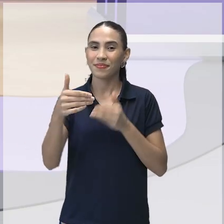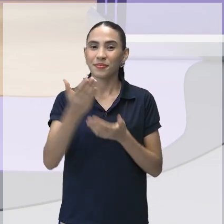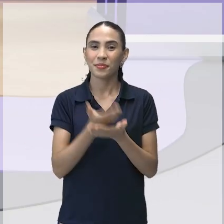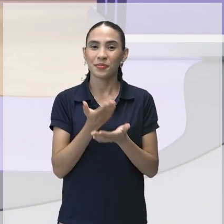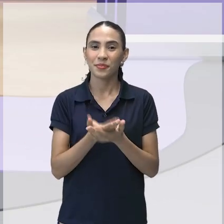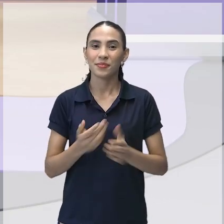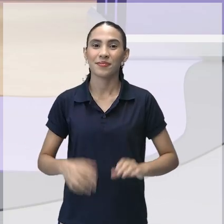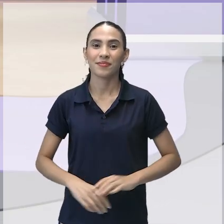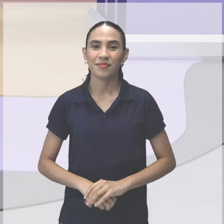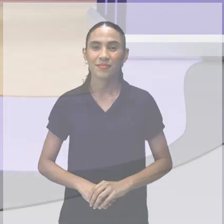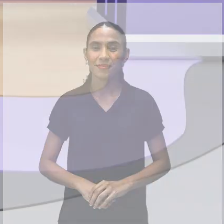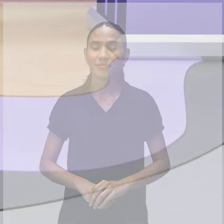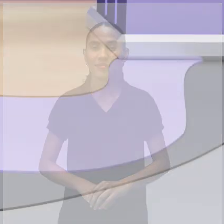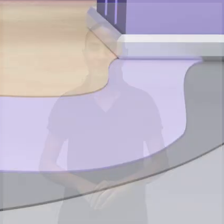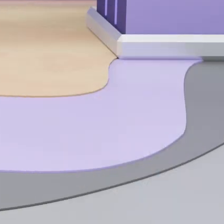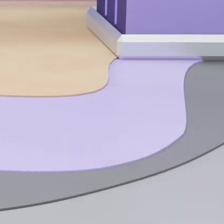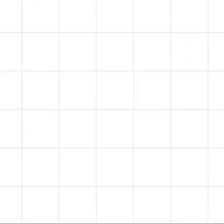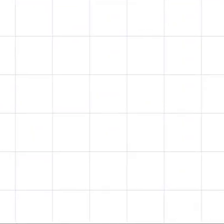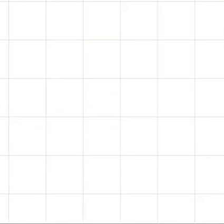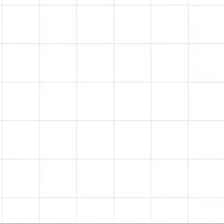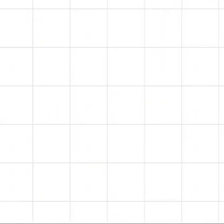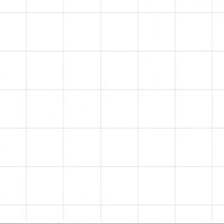começar.